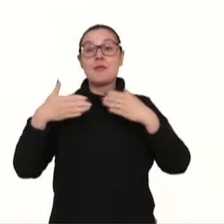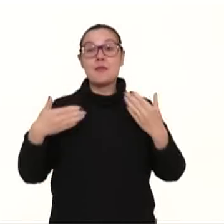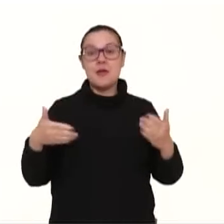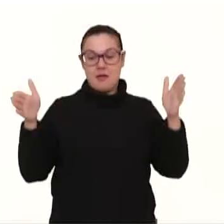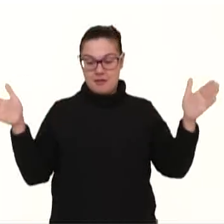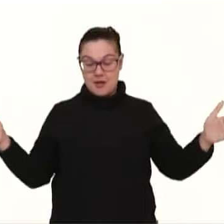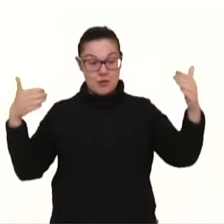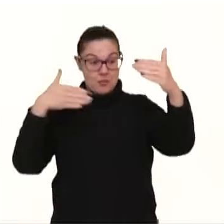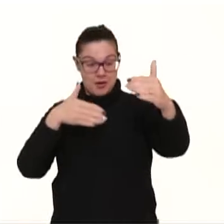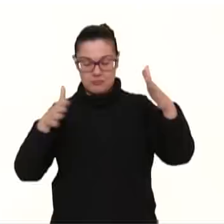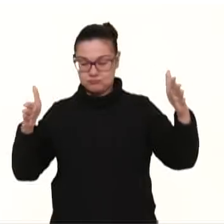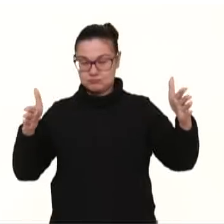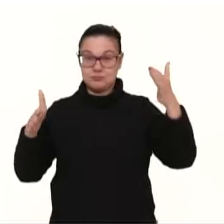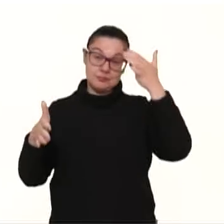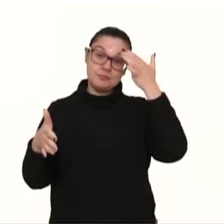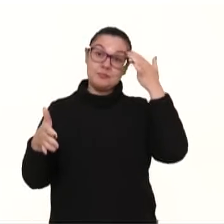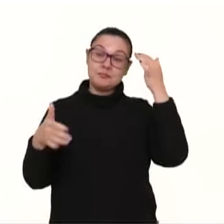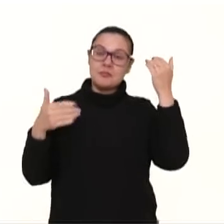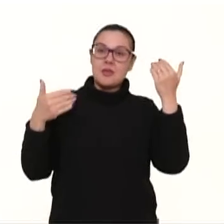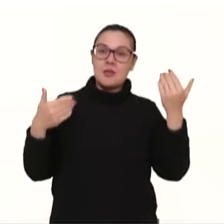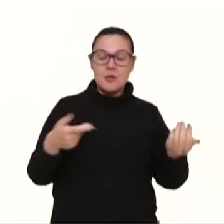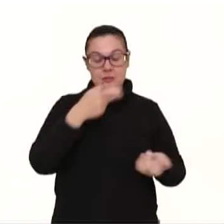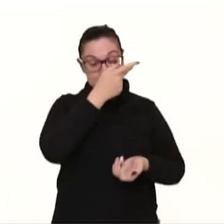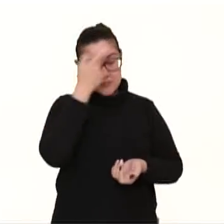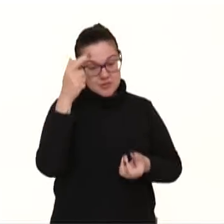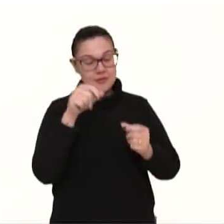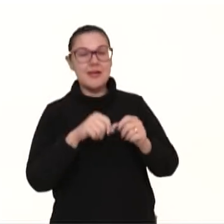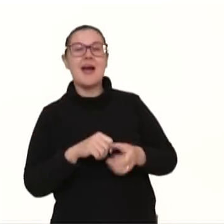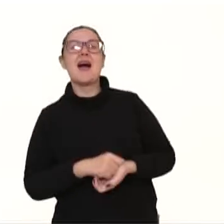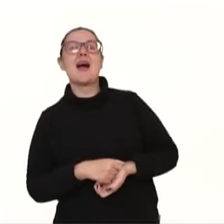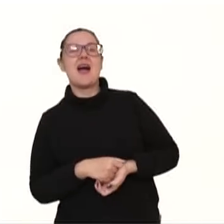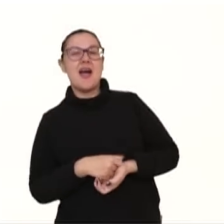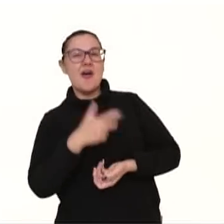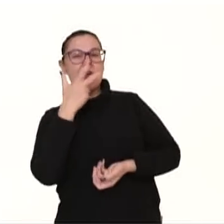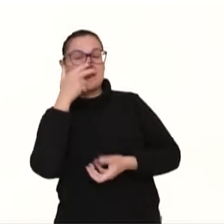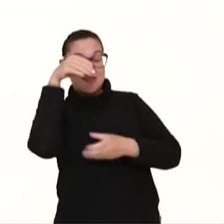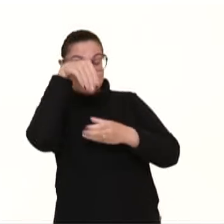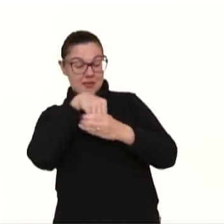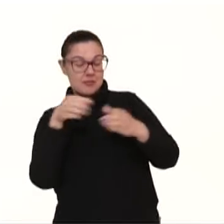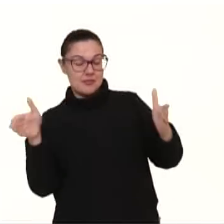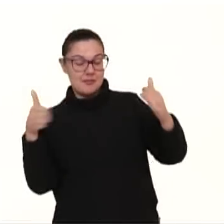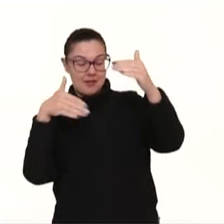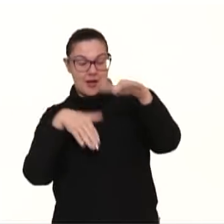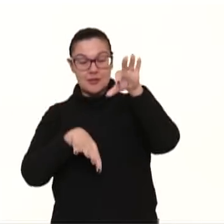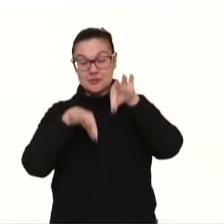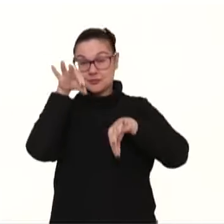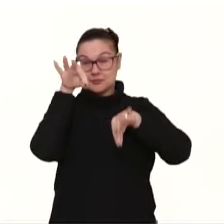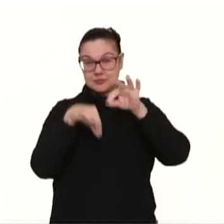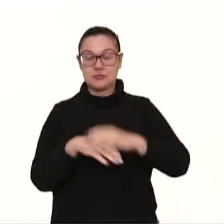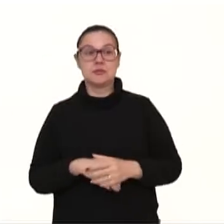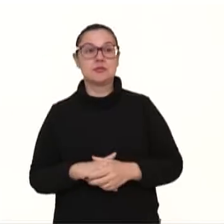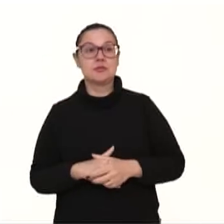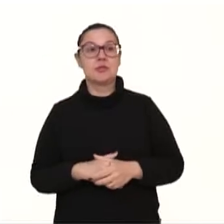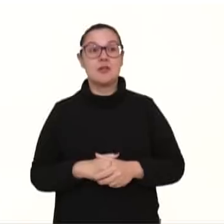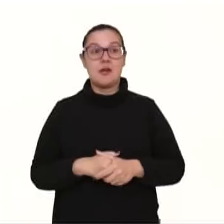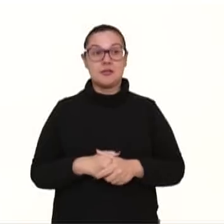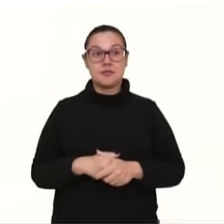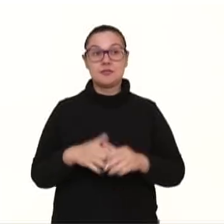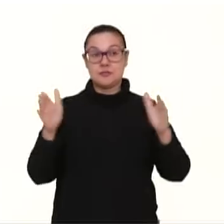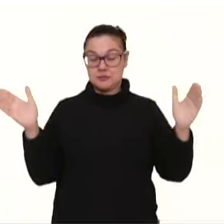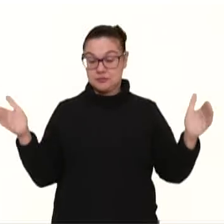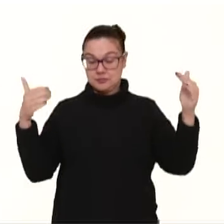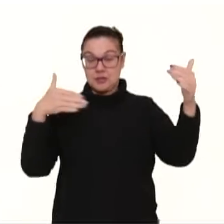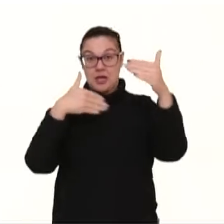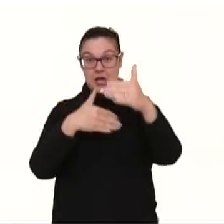era uma caixa grande, assim. Então, alguns artistas falaram assim, a gente vai fazer um teatro dentro dessa caixa. Então, eles pegaram essa caixa, uma